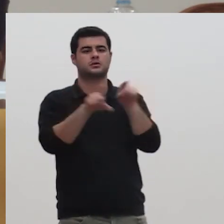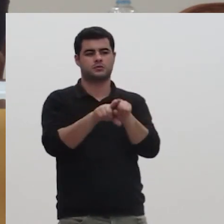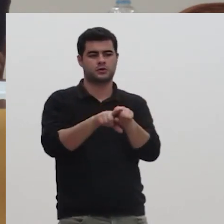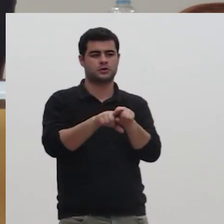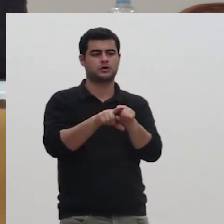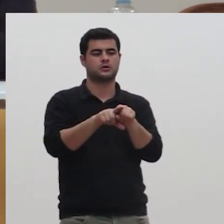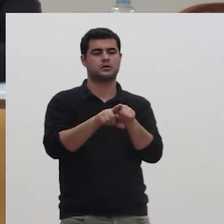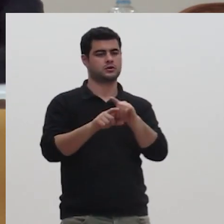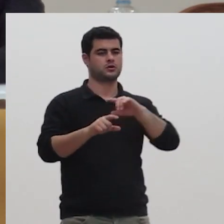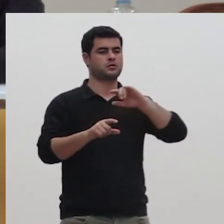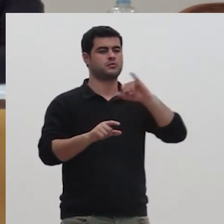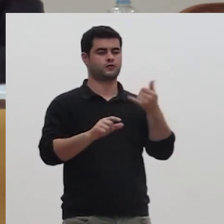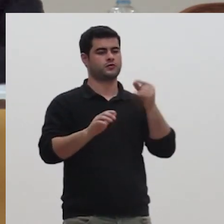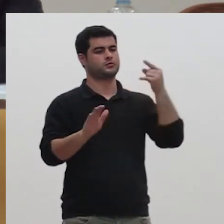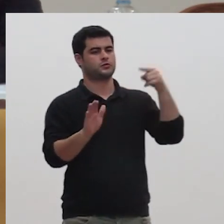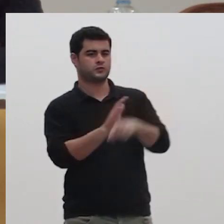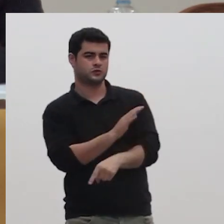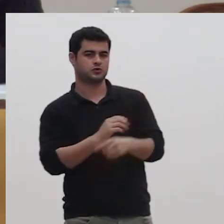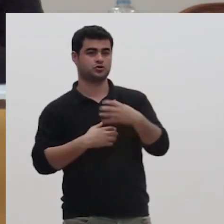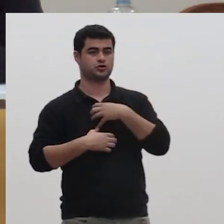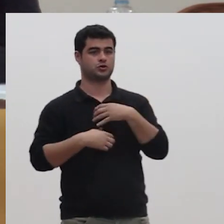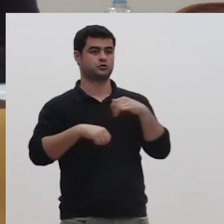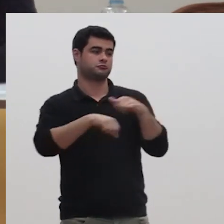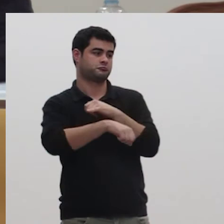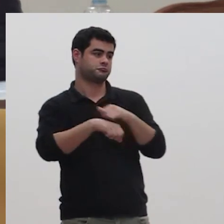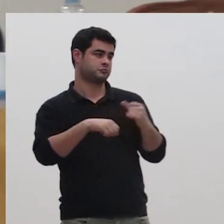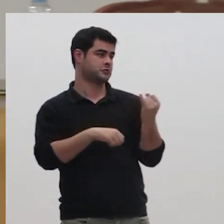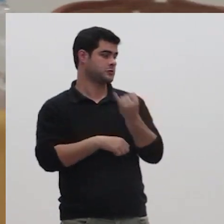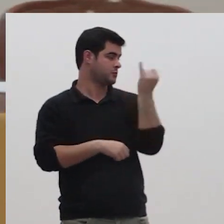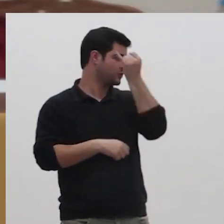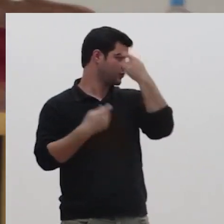aprofundando as mudanças regimentais necessárias.